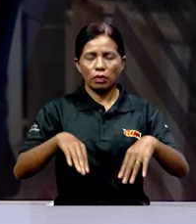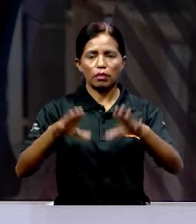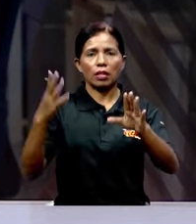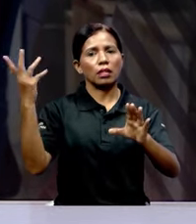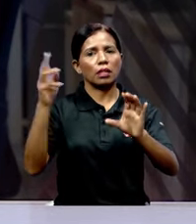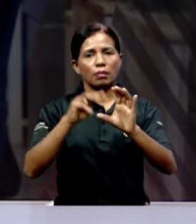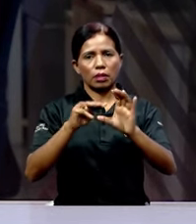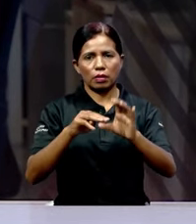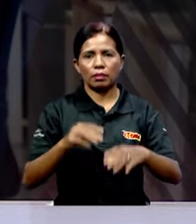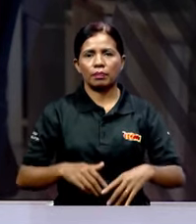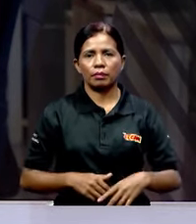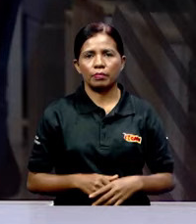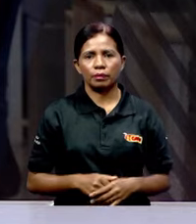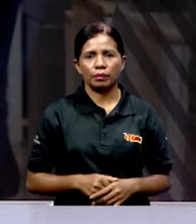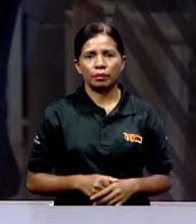mercado.